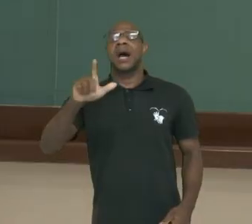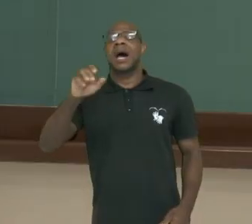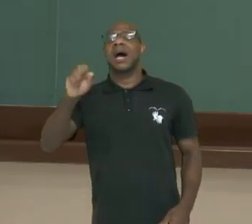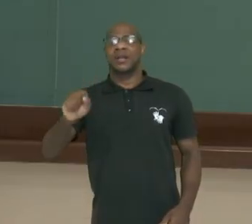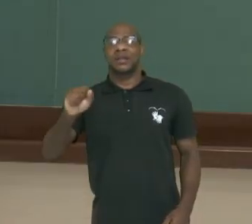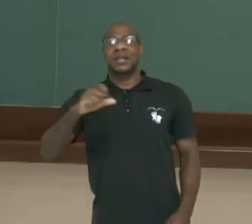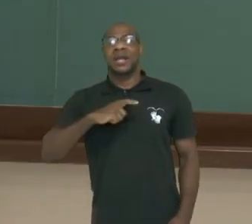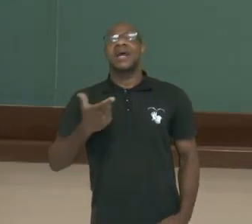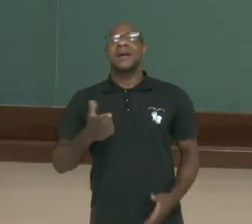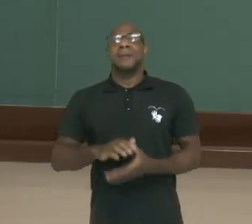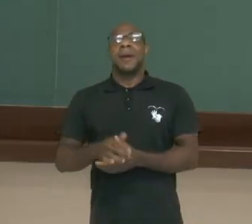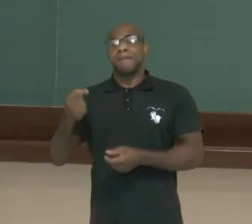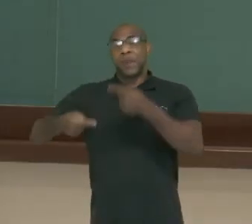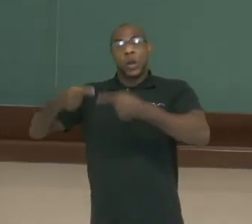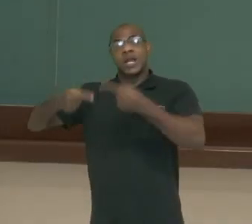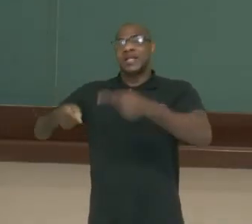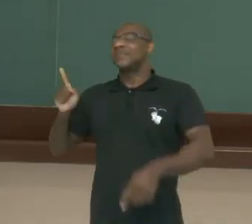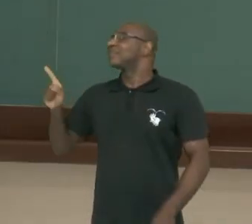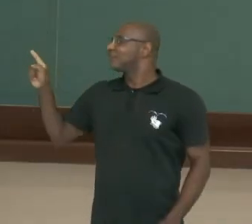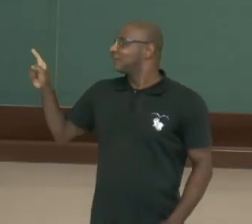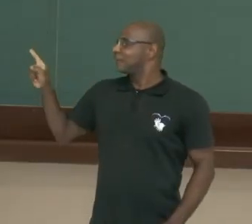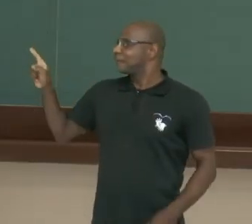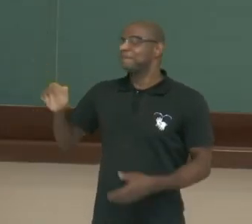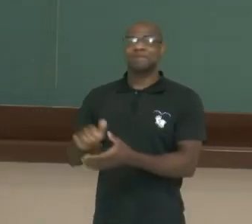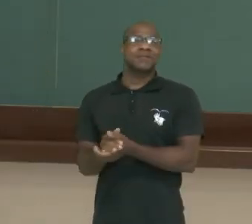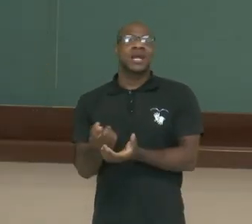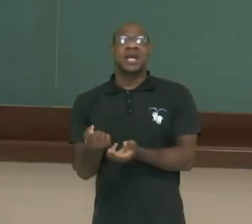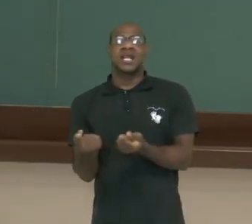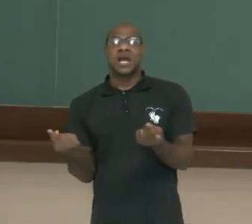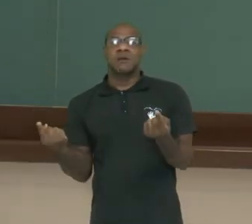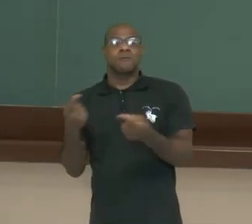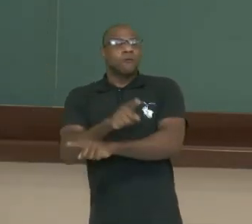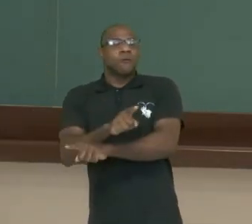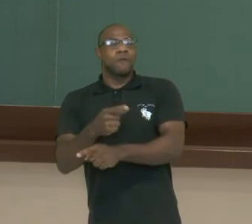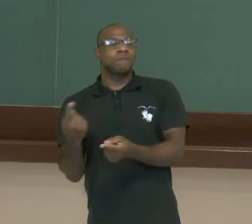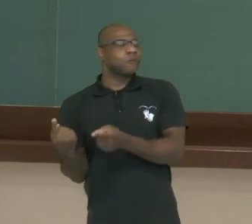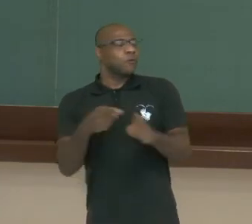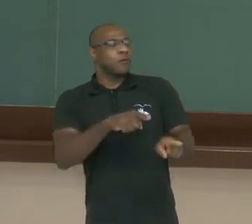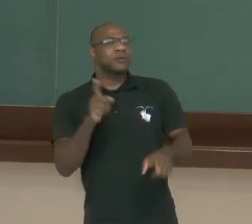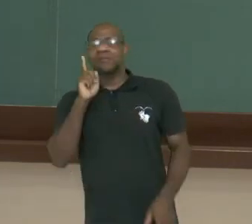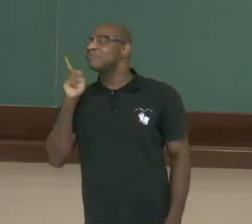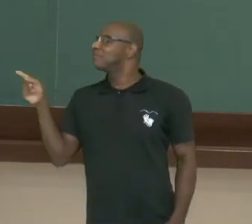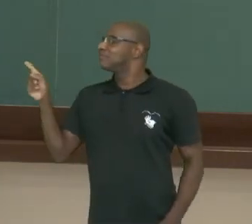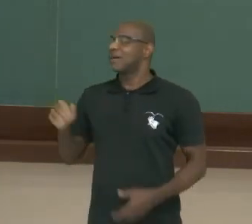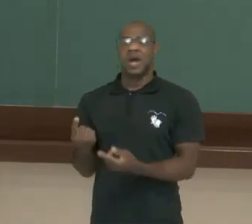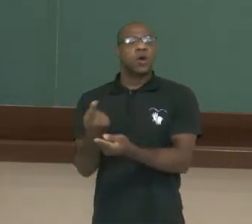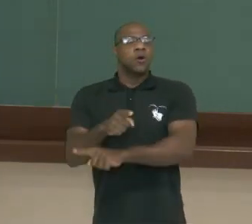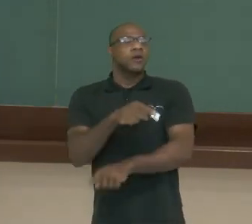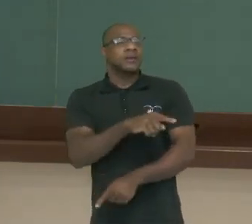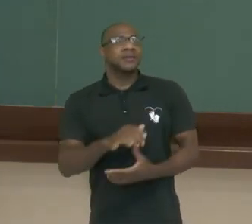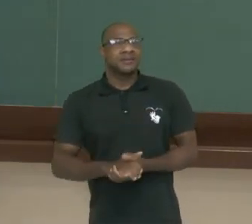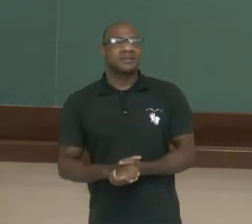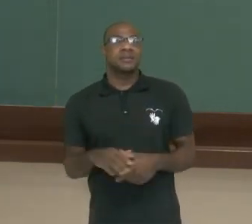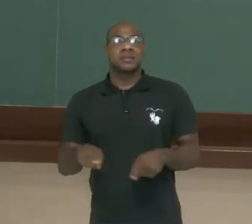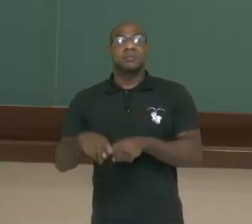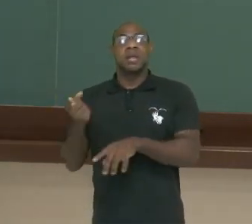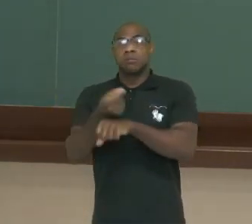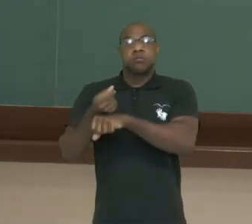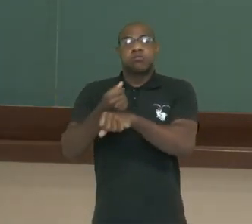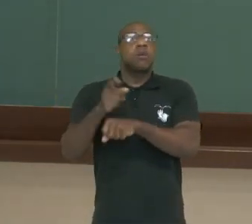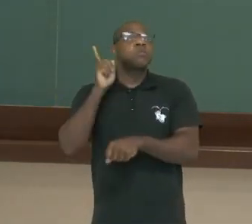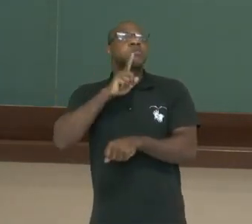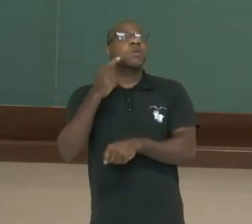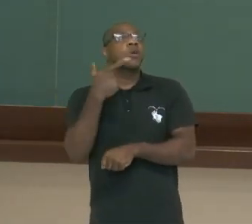político da UDN, principal partido de oposição, e por empresários ligados ao capital estrangeiro, ao investimento